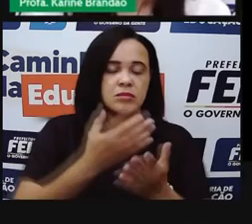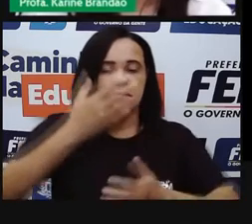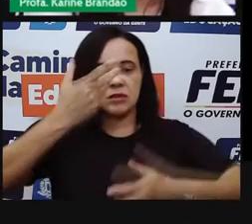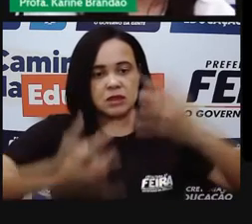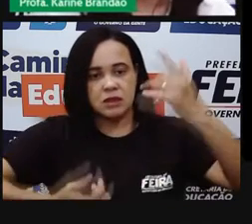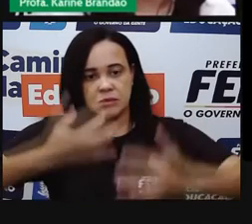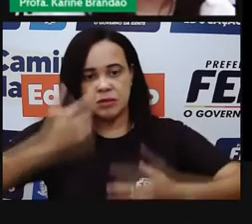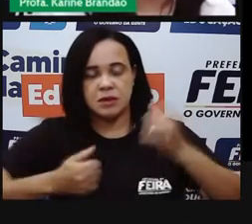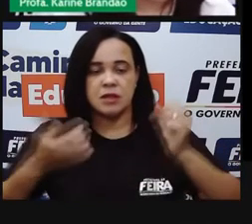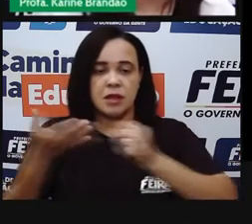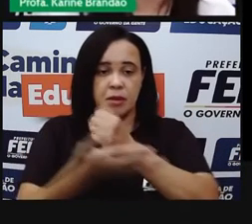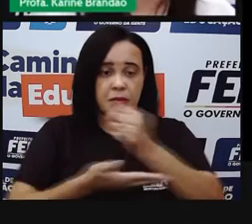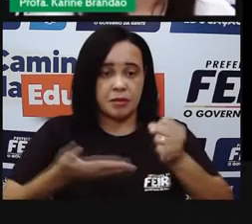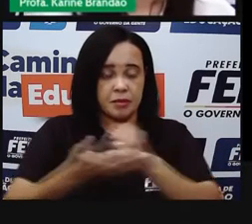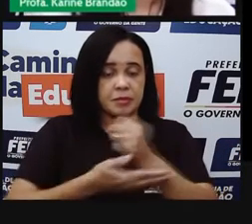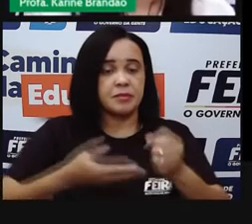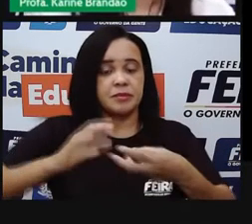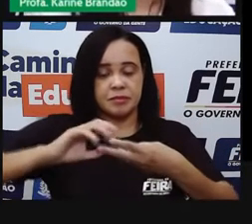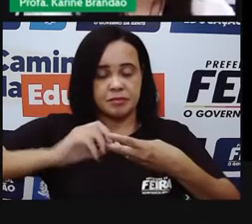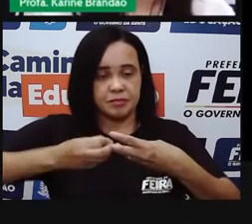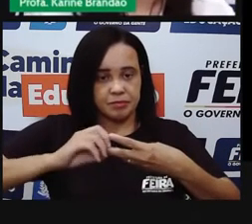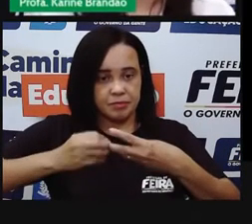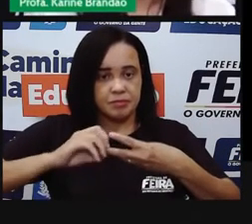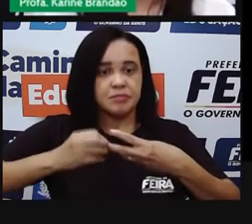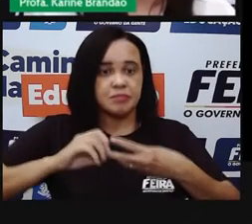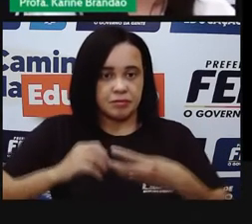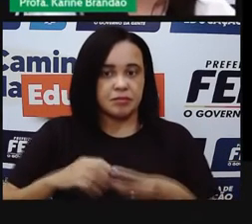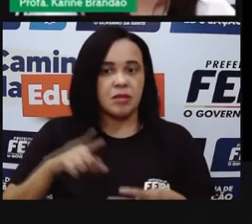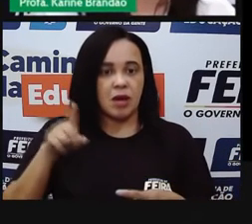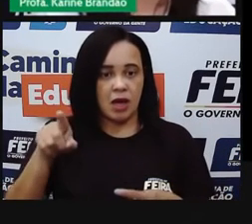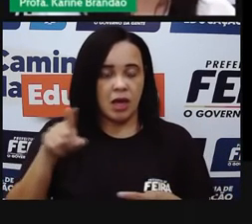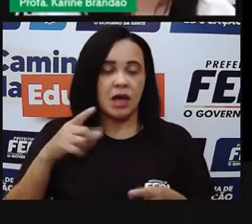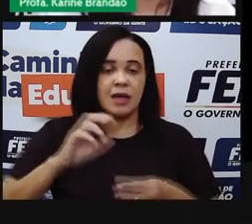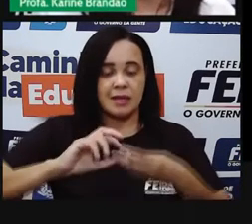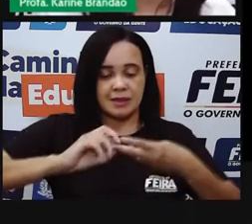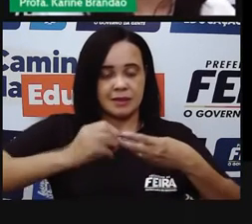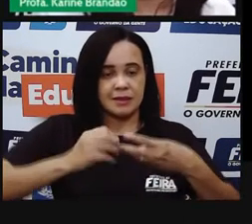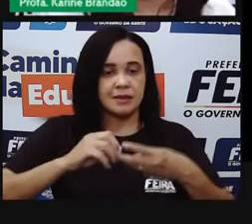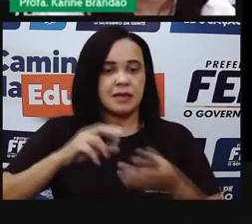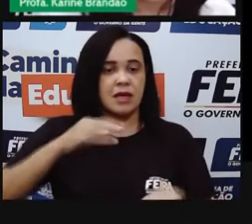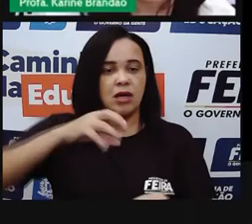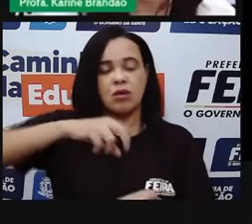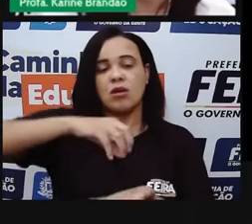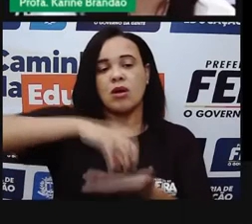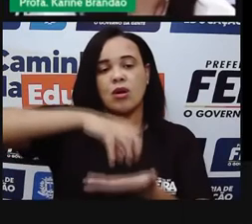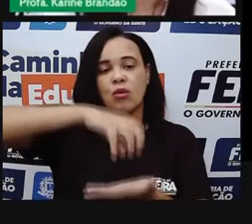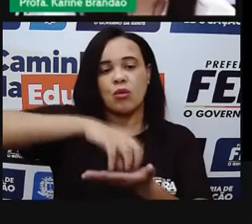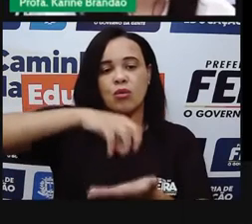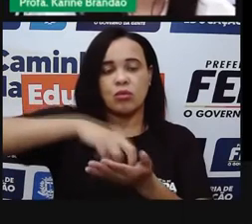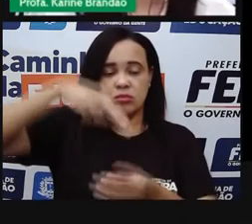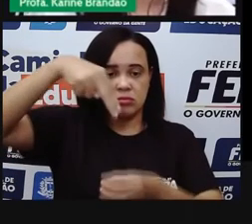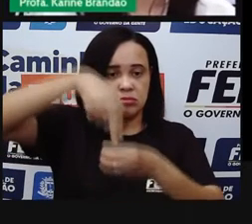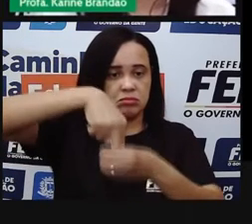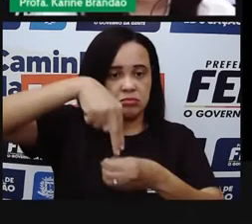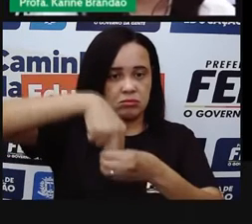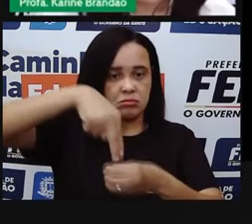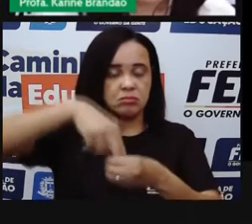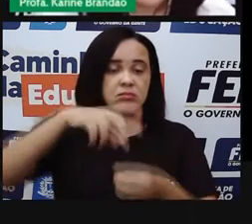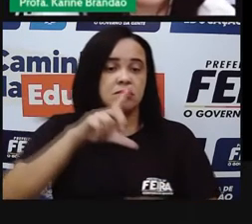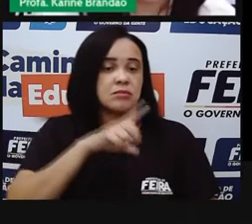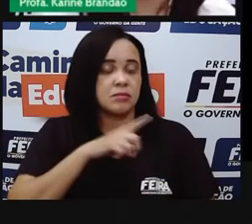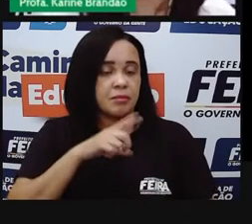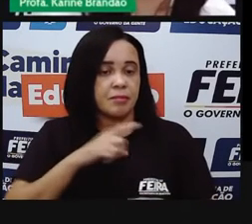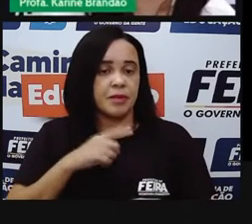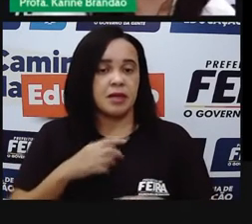explicar a organização básica da célula, seu papel como unidade estrutural e funcional dos seres vivos, associar